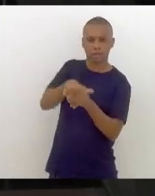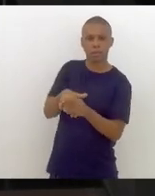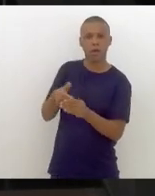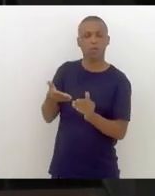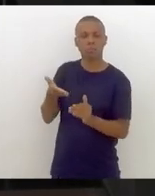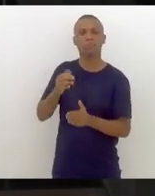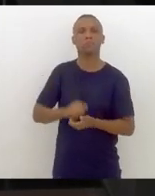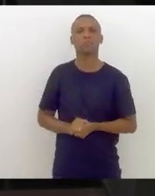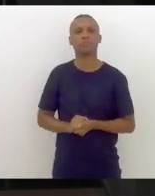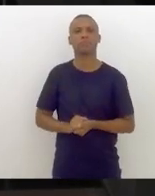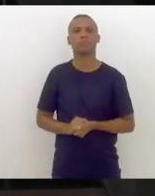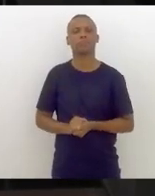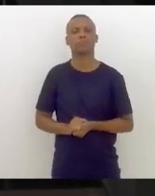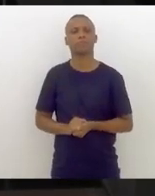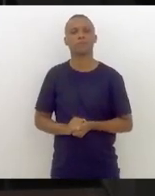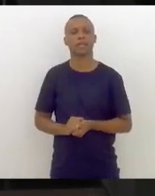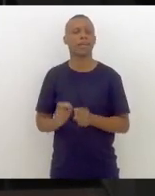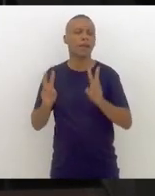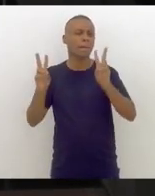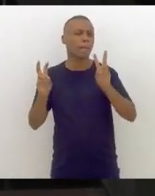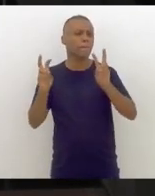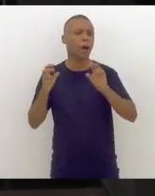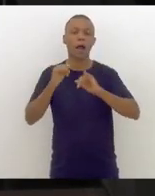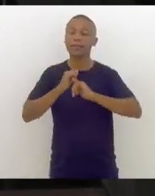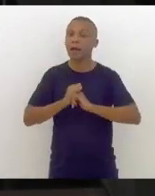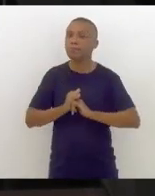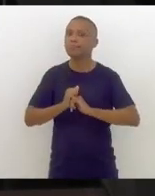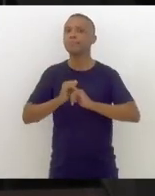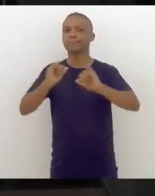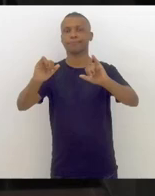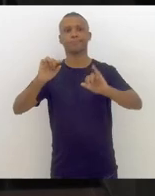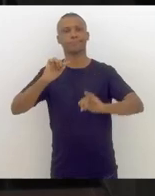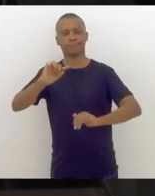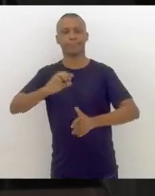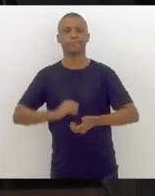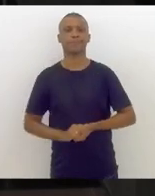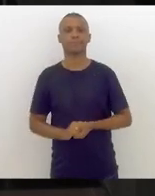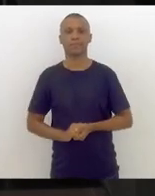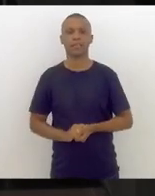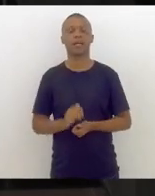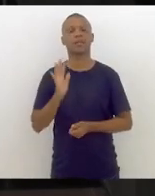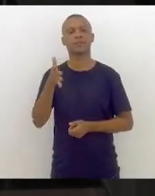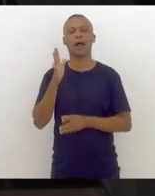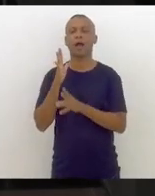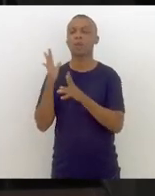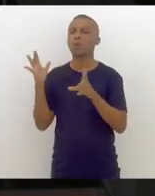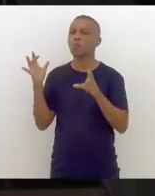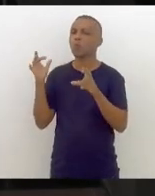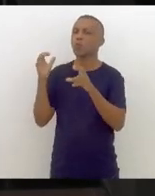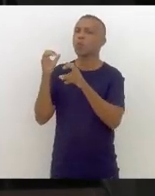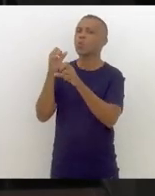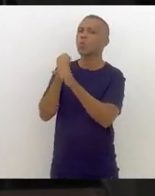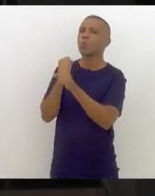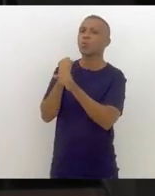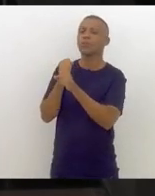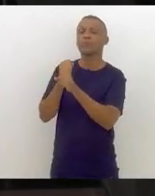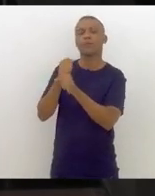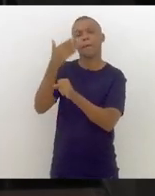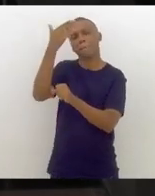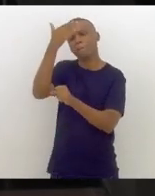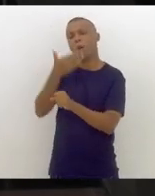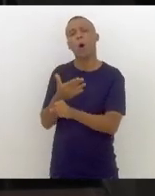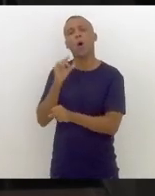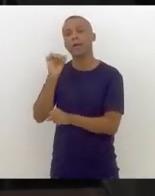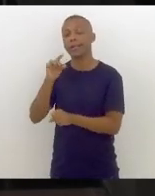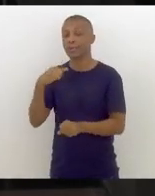e da famosa declaração já registra que nós